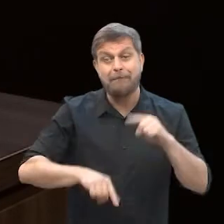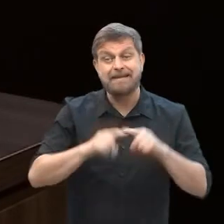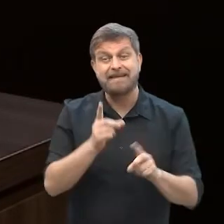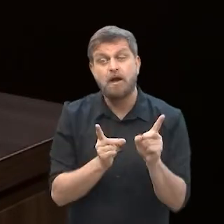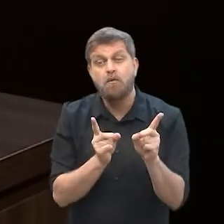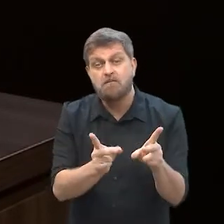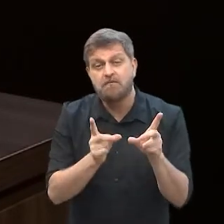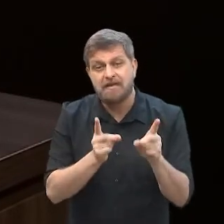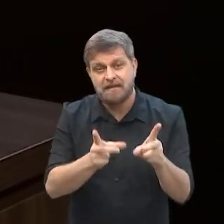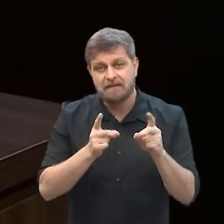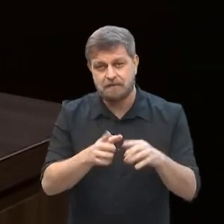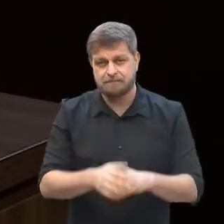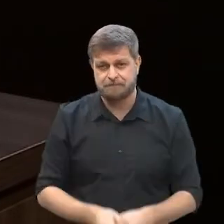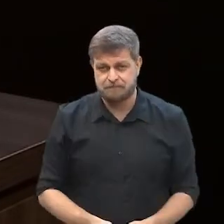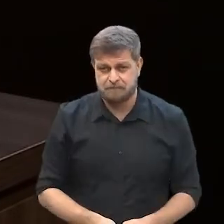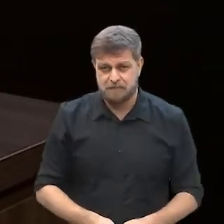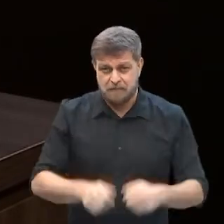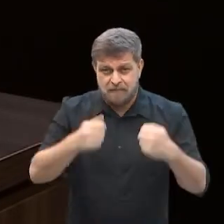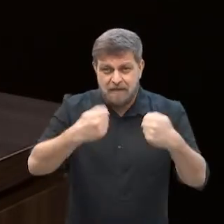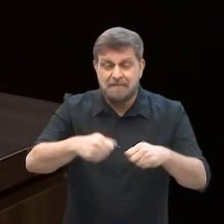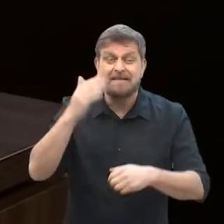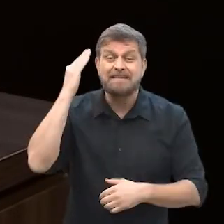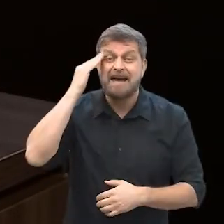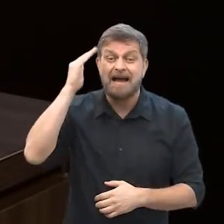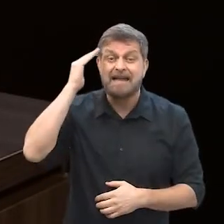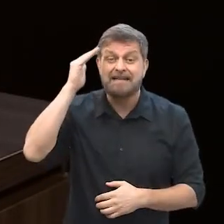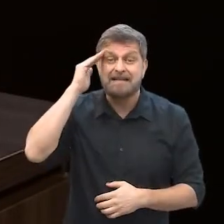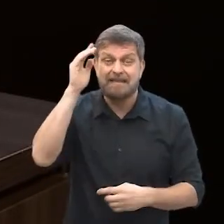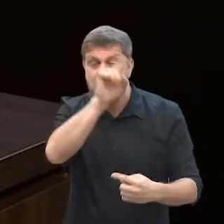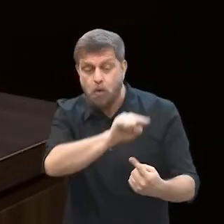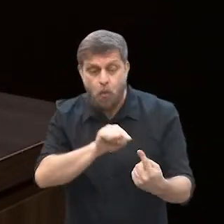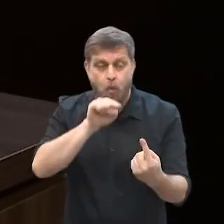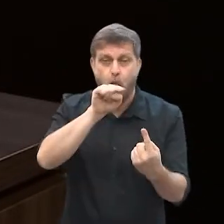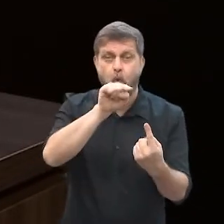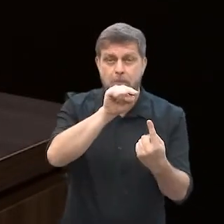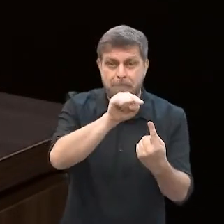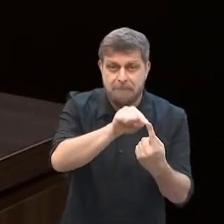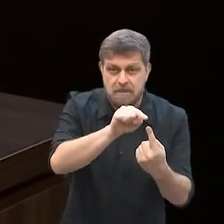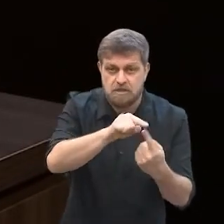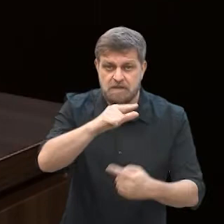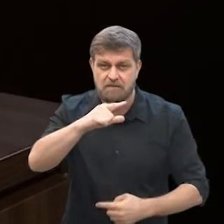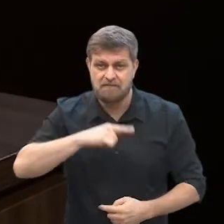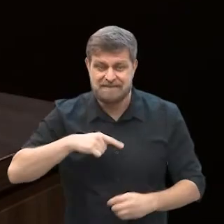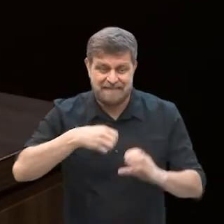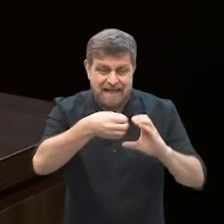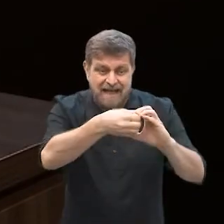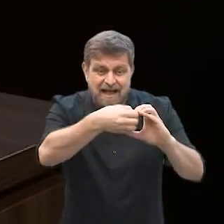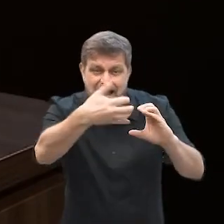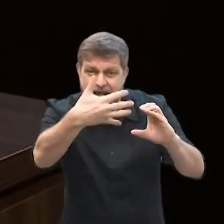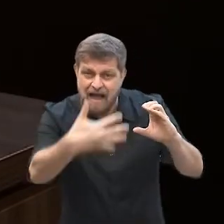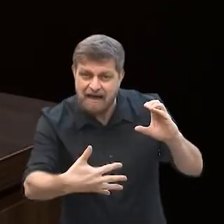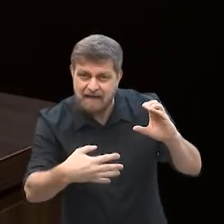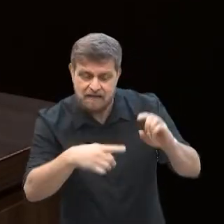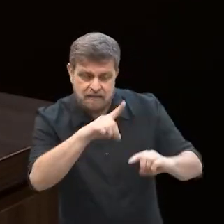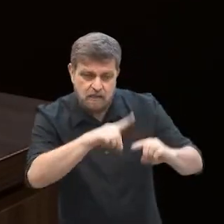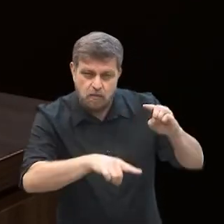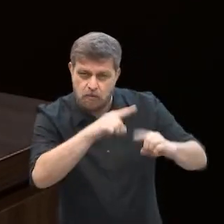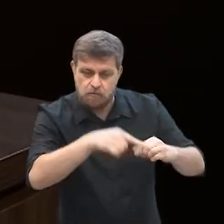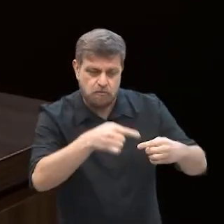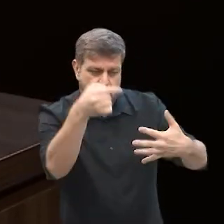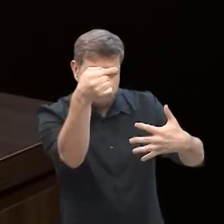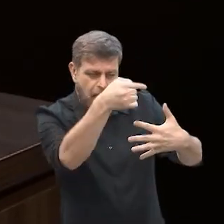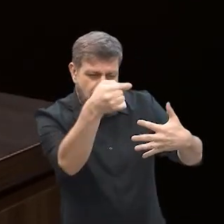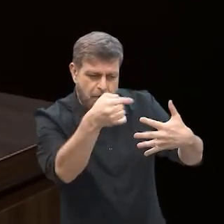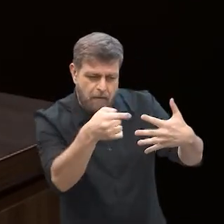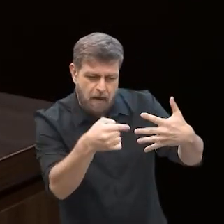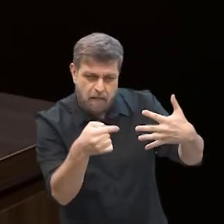produto, você precisa entender qual é o objetivo que você tem, quais são as características desse produto e